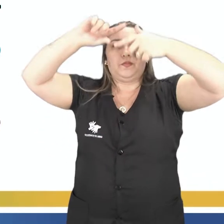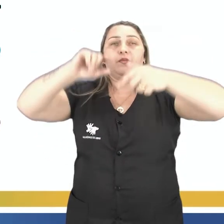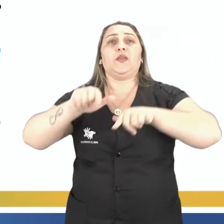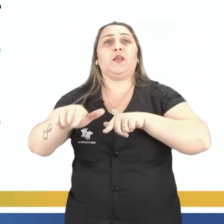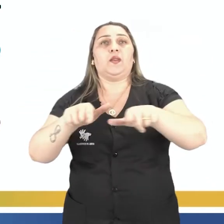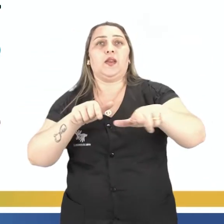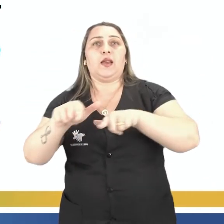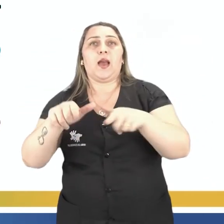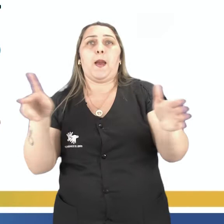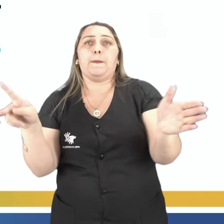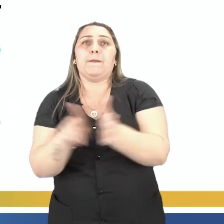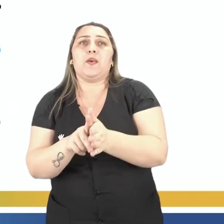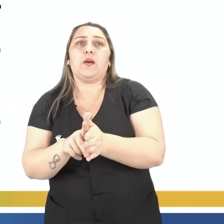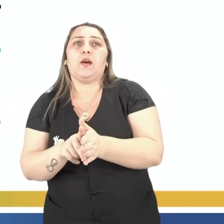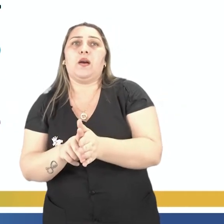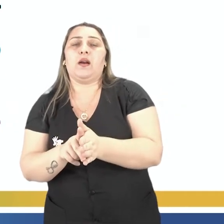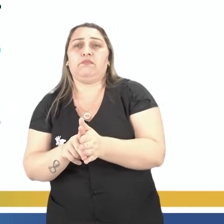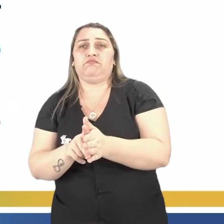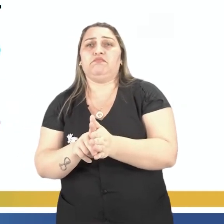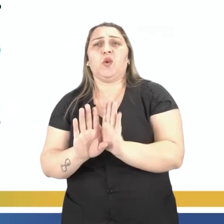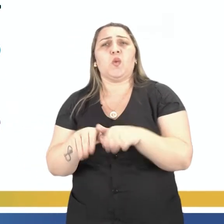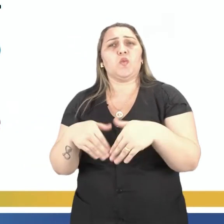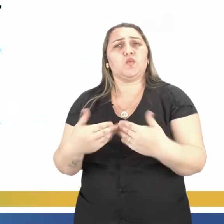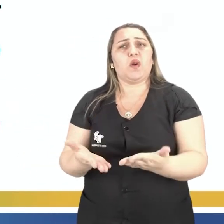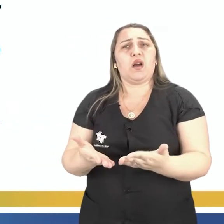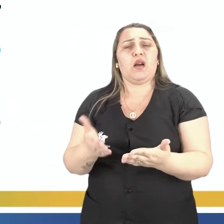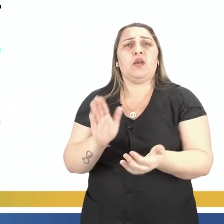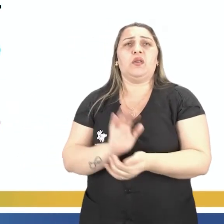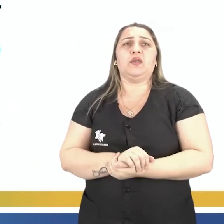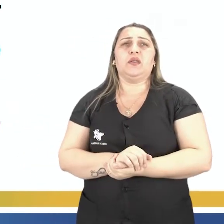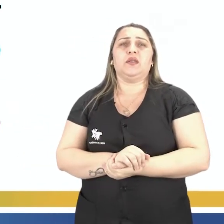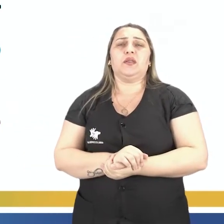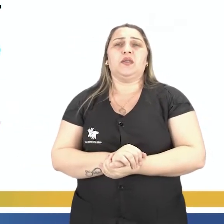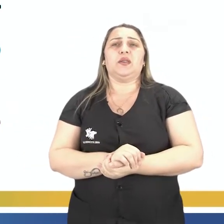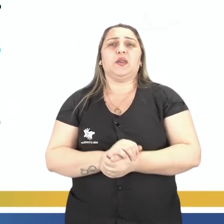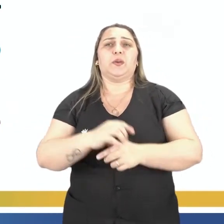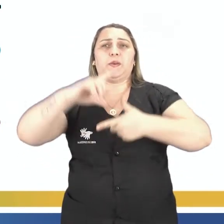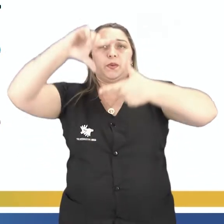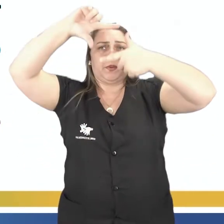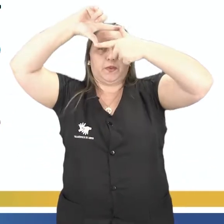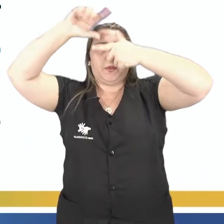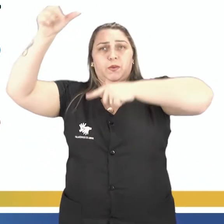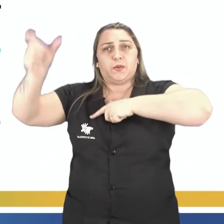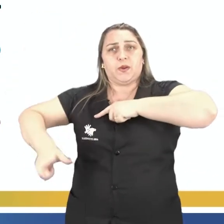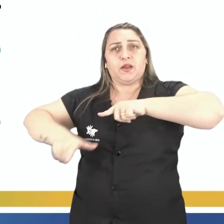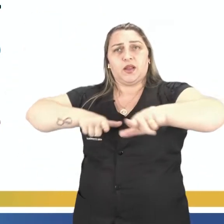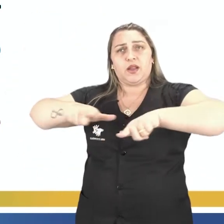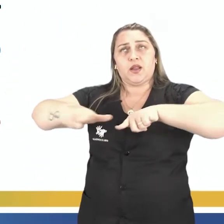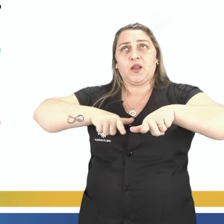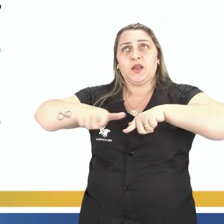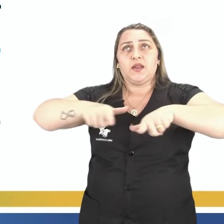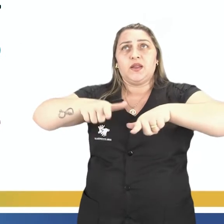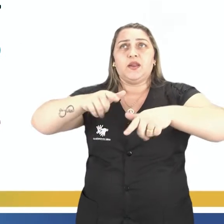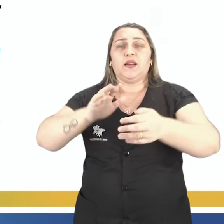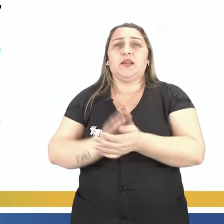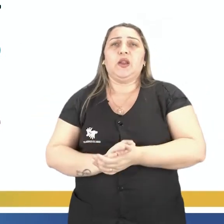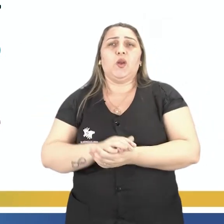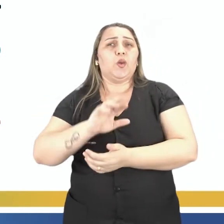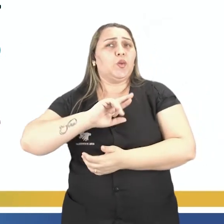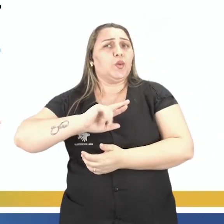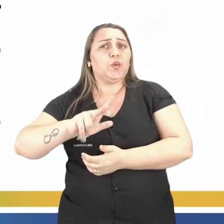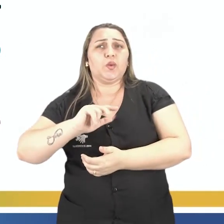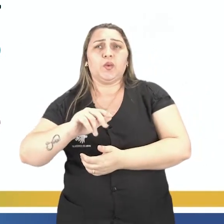do trabalhador. Qual é a alienação do trabalhador? A alienação do trabalhador é quando o trabalhador não